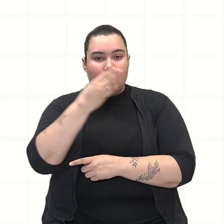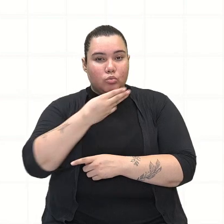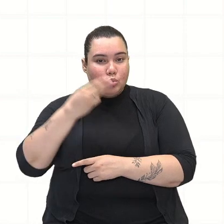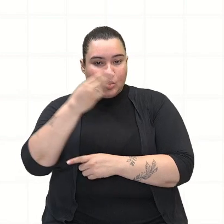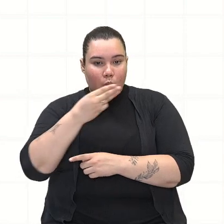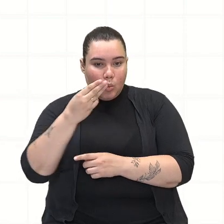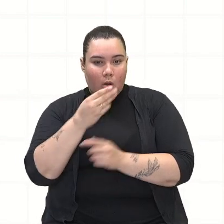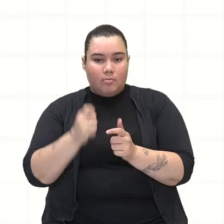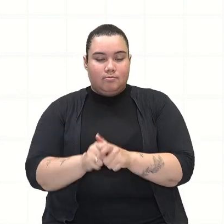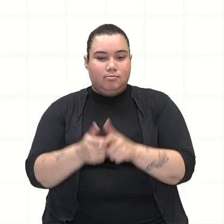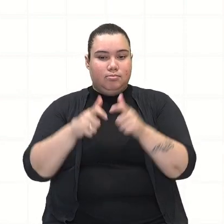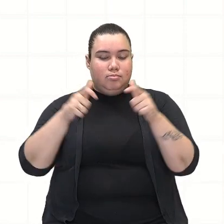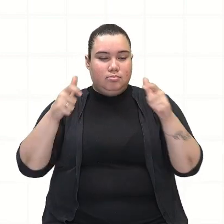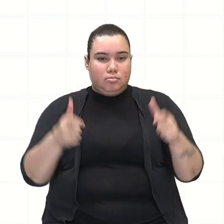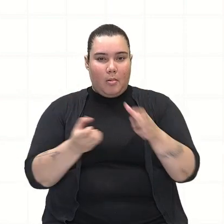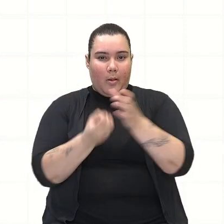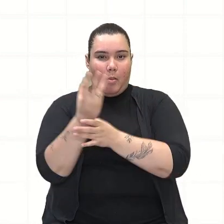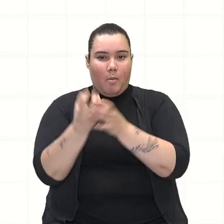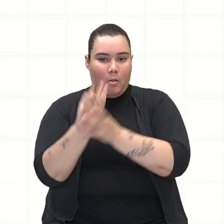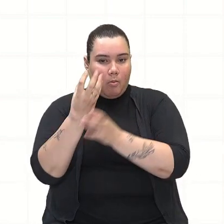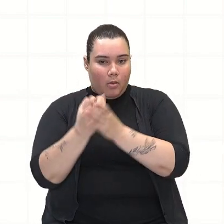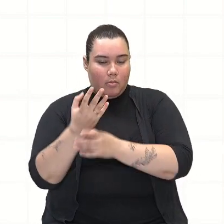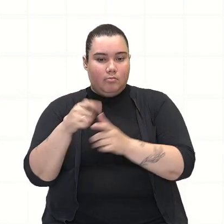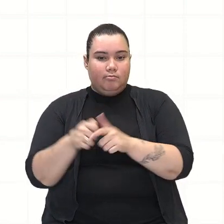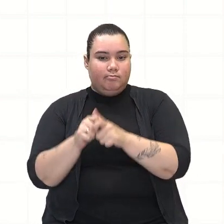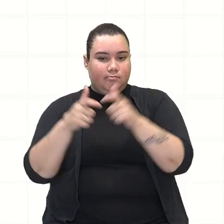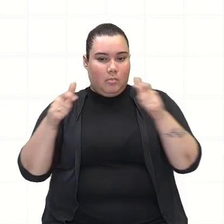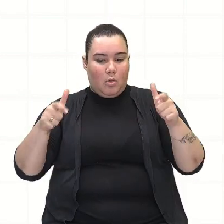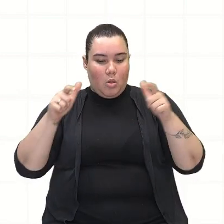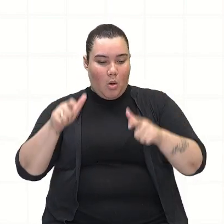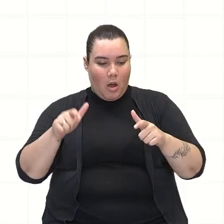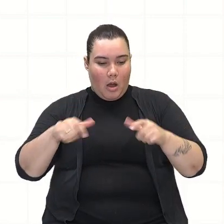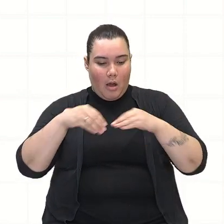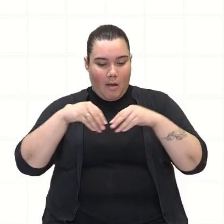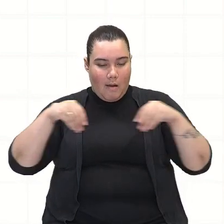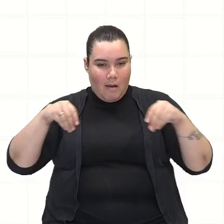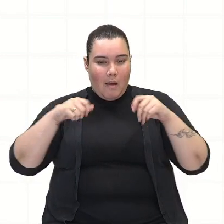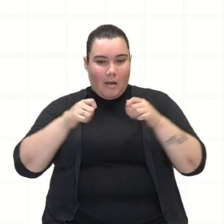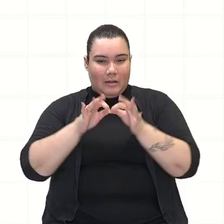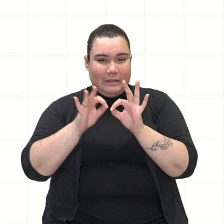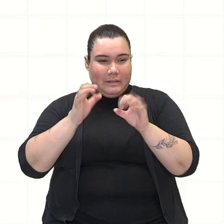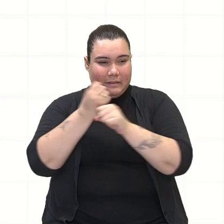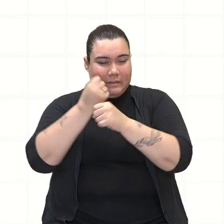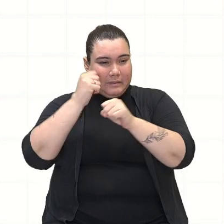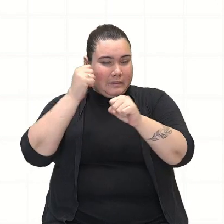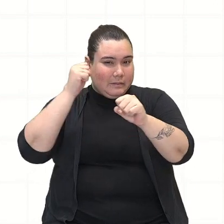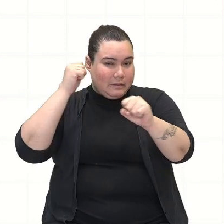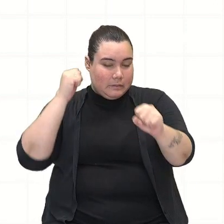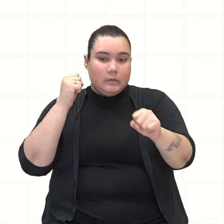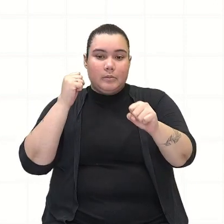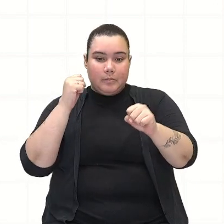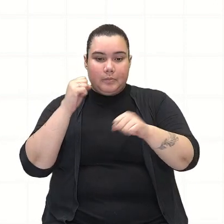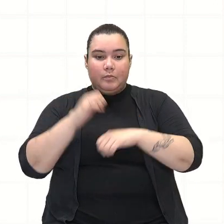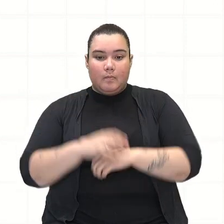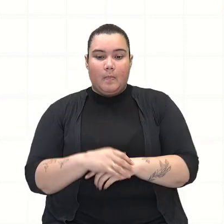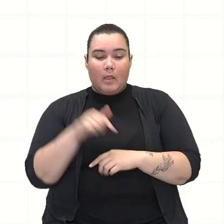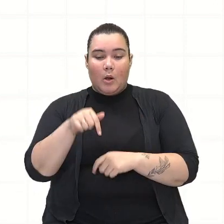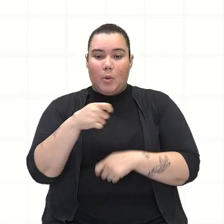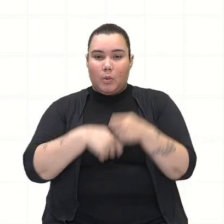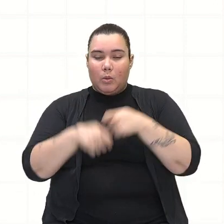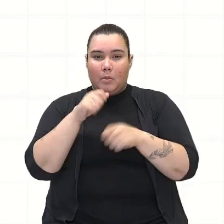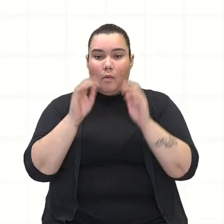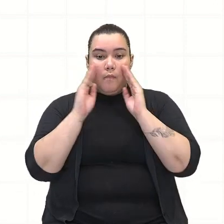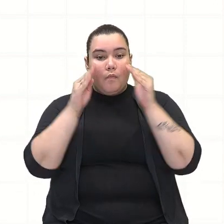em larga escala, as propriedades elas eram muito grandes, de grandes extensões de terra. Essa economia estava